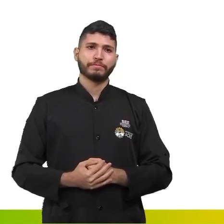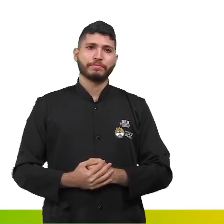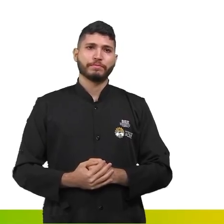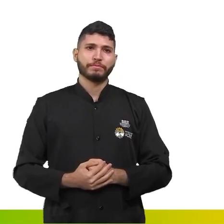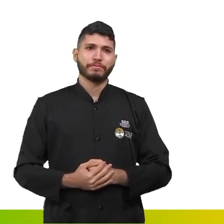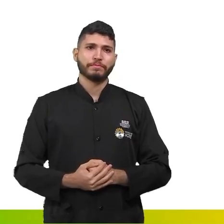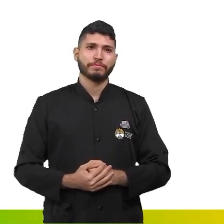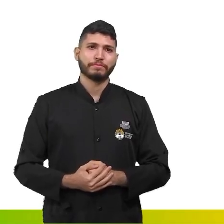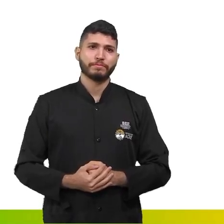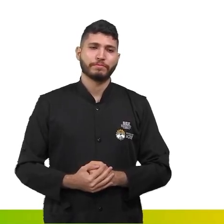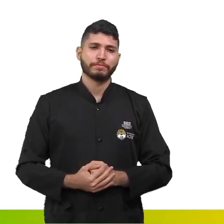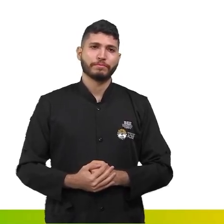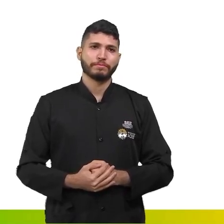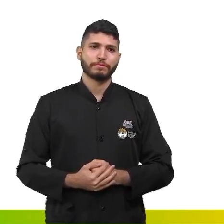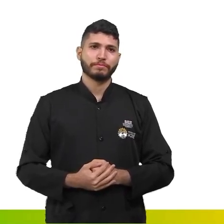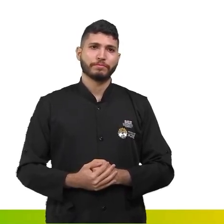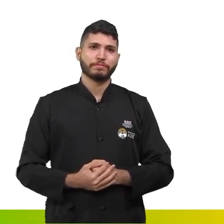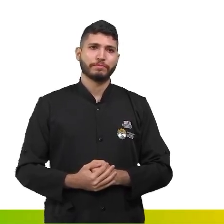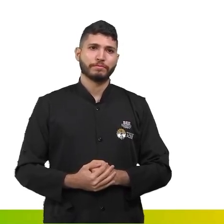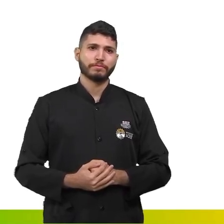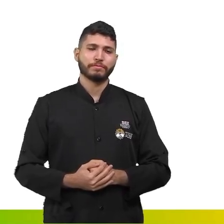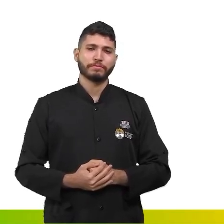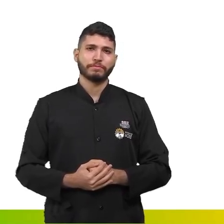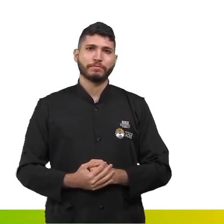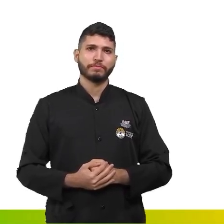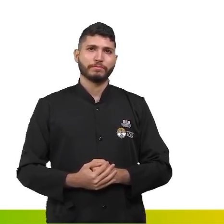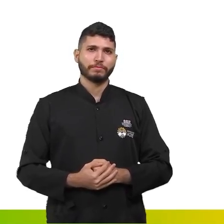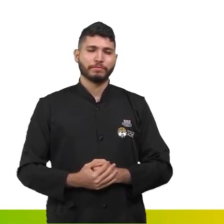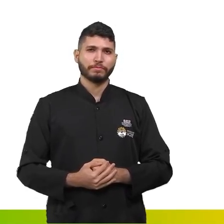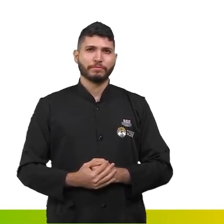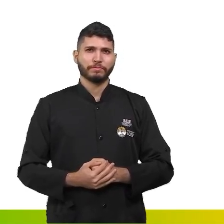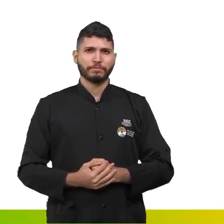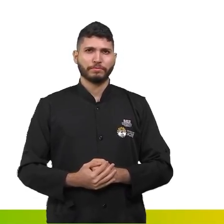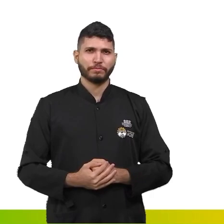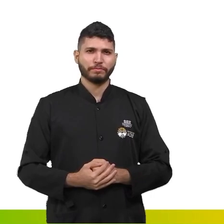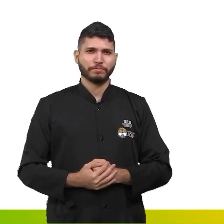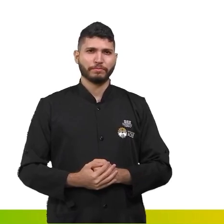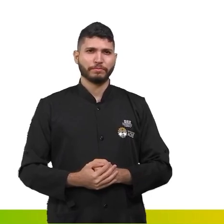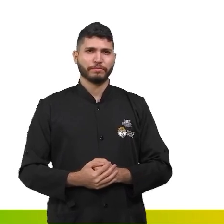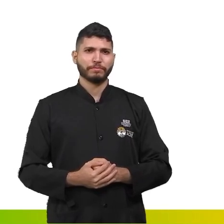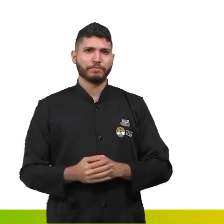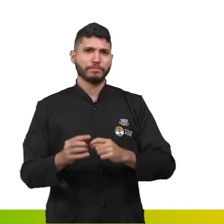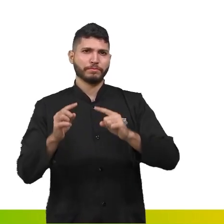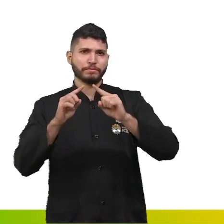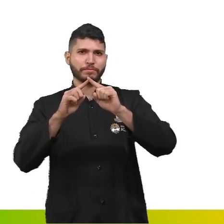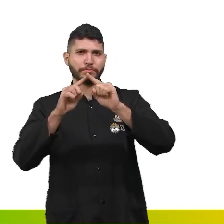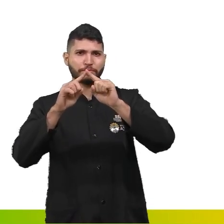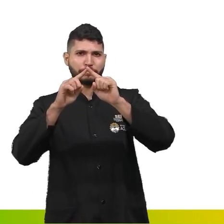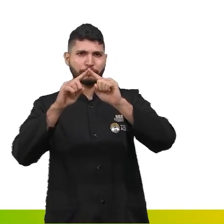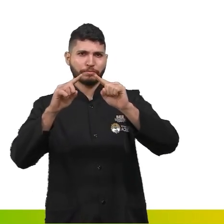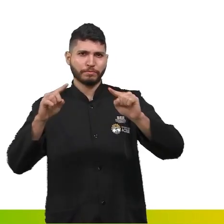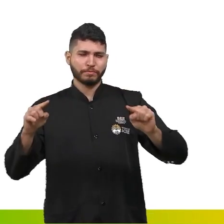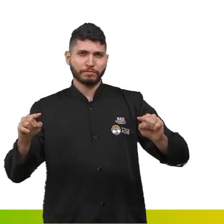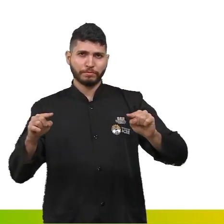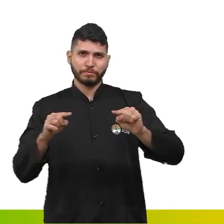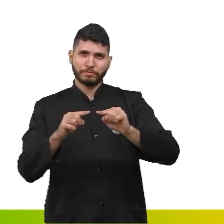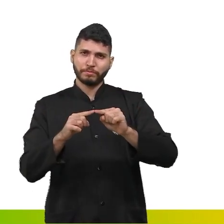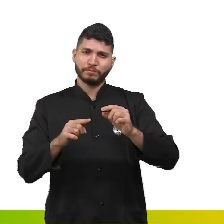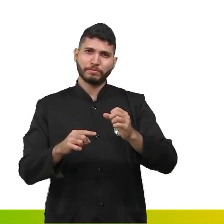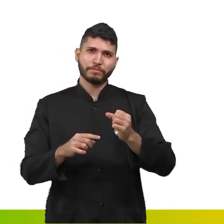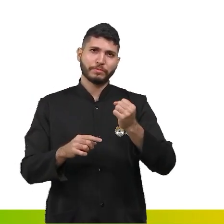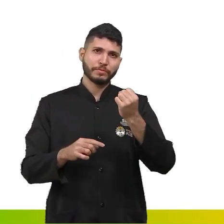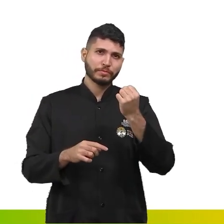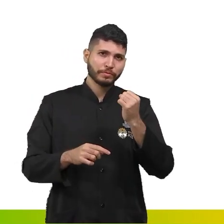Só que sobrepondo, pessoal, vamos lá. Esse triângulo aqui, a medida do seu ângulo é 52. Se eu